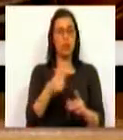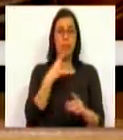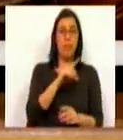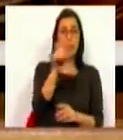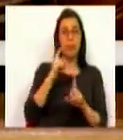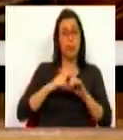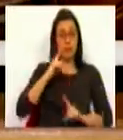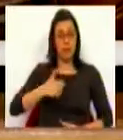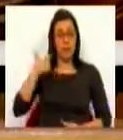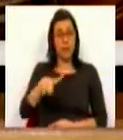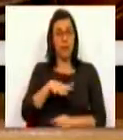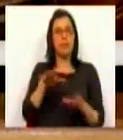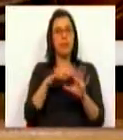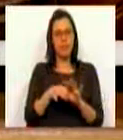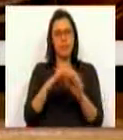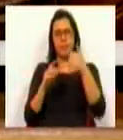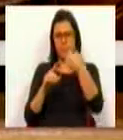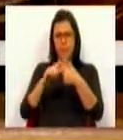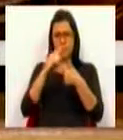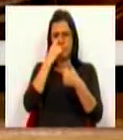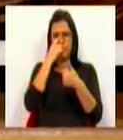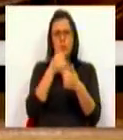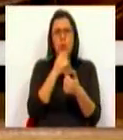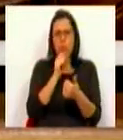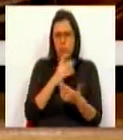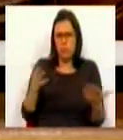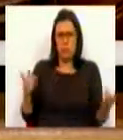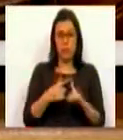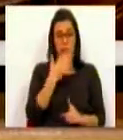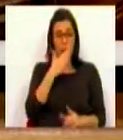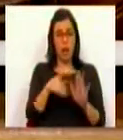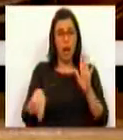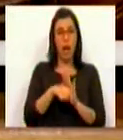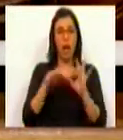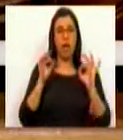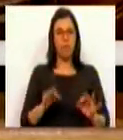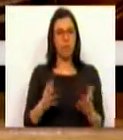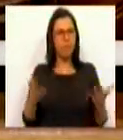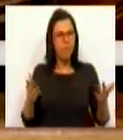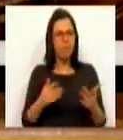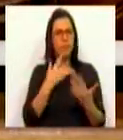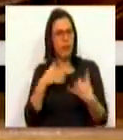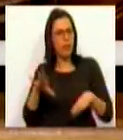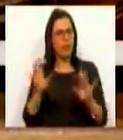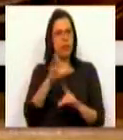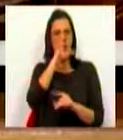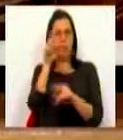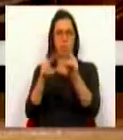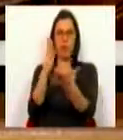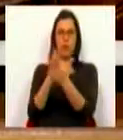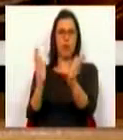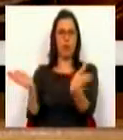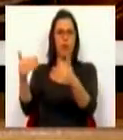perguntas fundamentais neste caso. Primeiro, como é possível que esta atitude deliberada se tenha circunscrito ao Ministério das